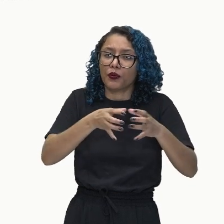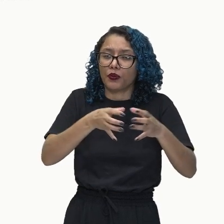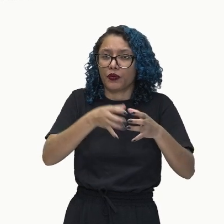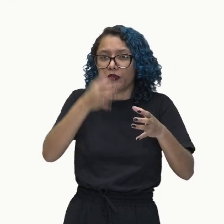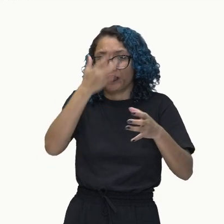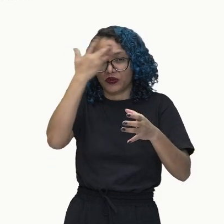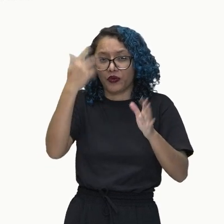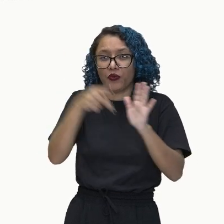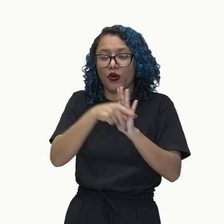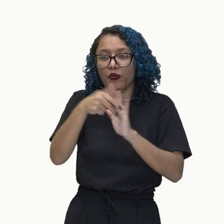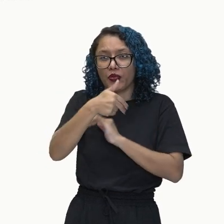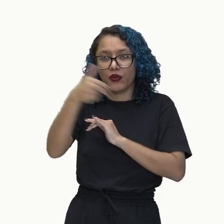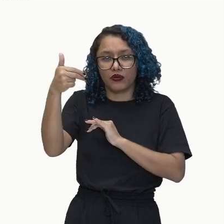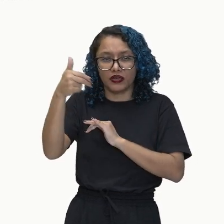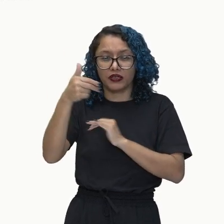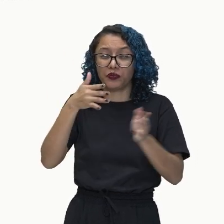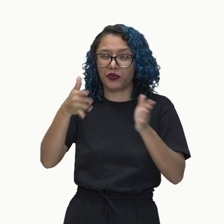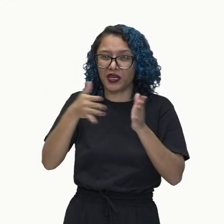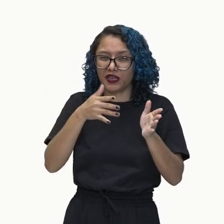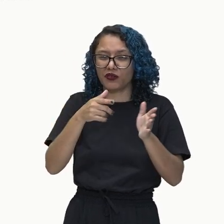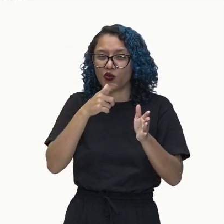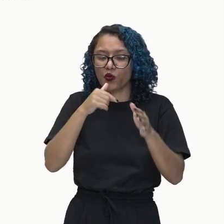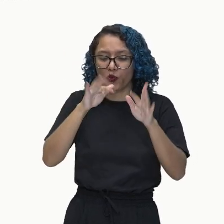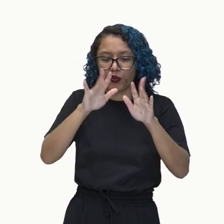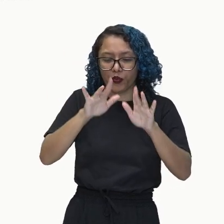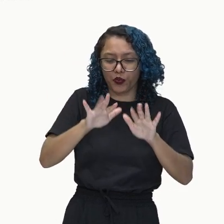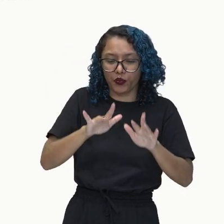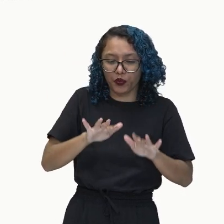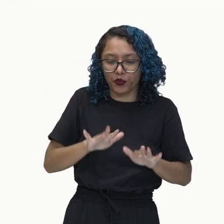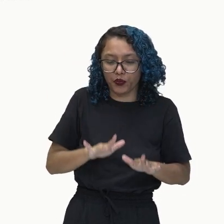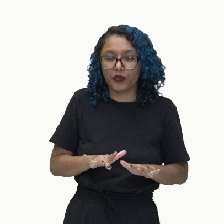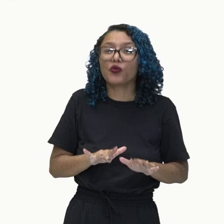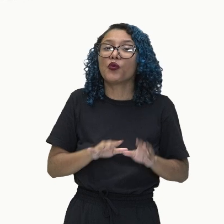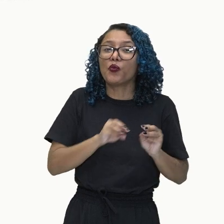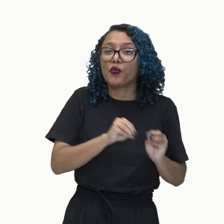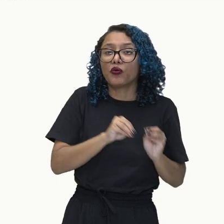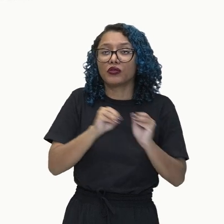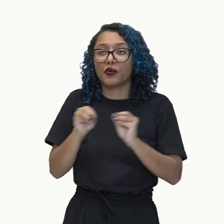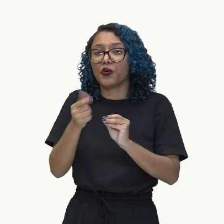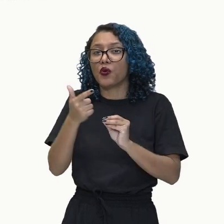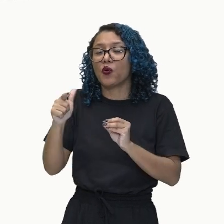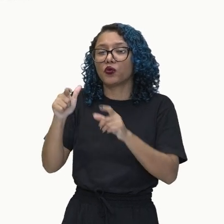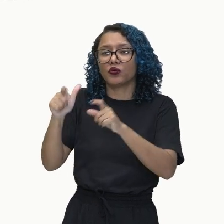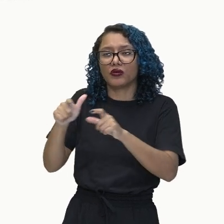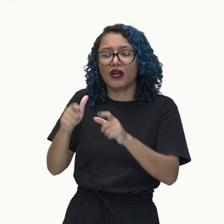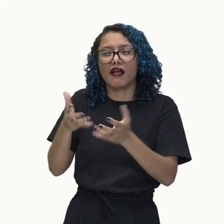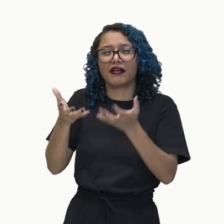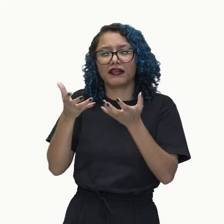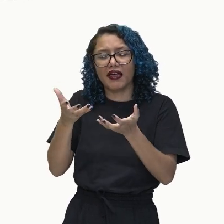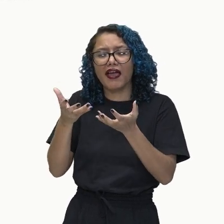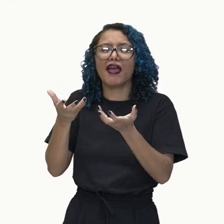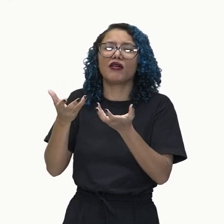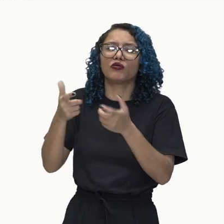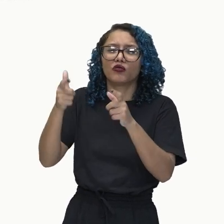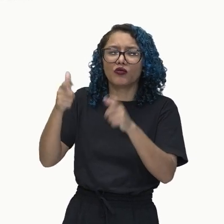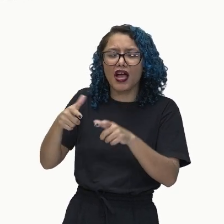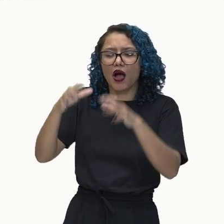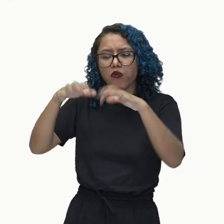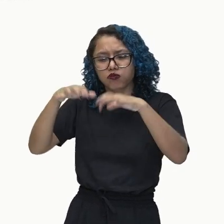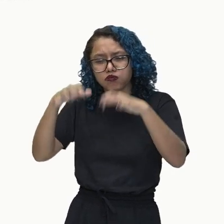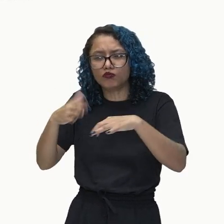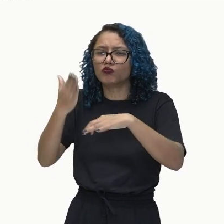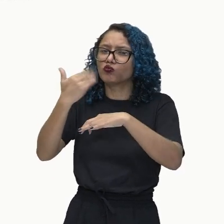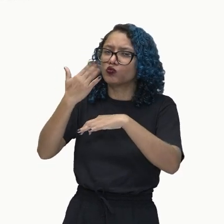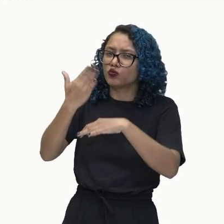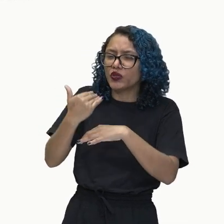no Nordeste que durante as grandes secas migravam para outros lugares em busca de melhores opções, lugares com chuva, alimentos e